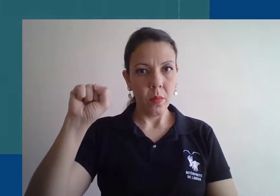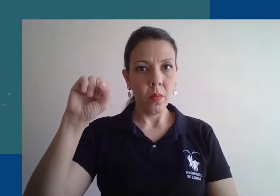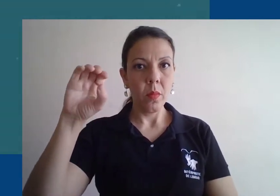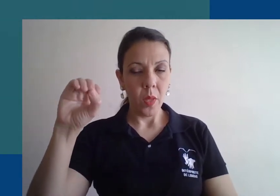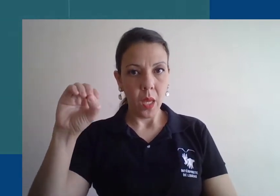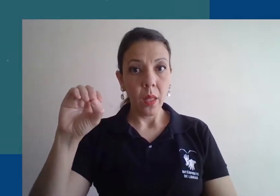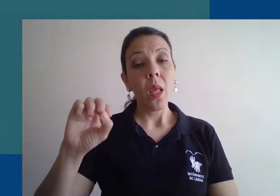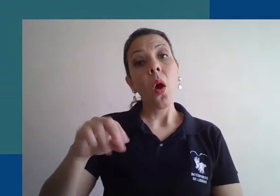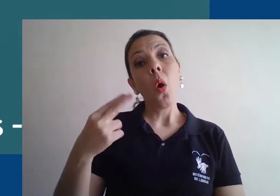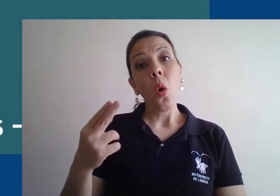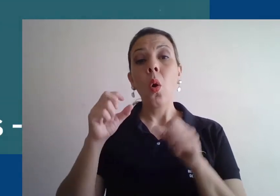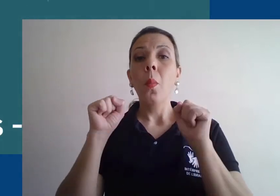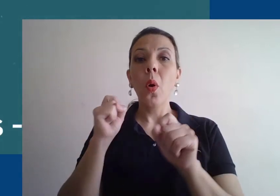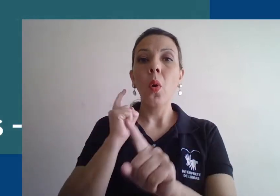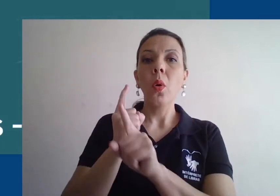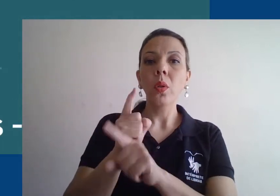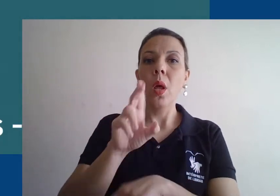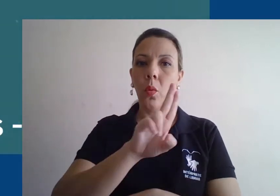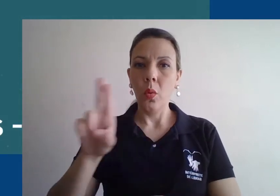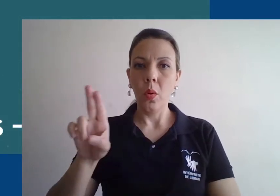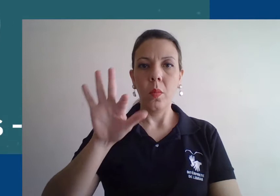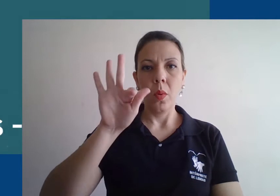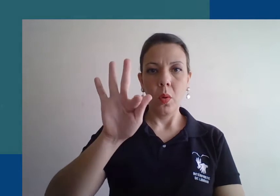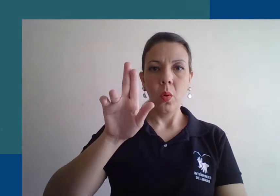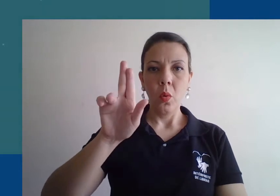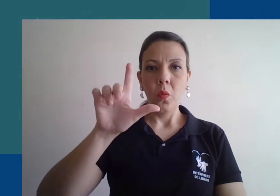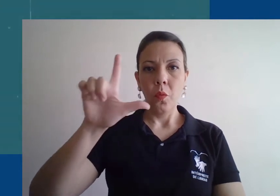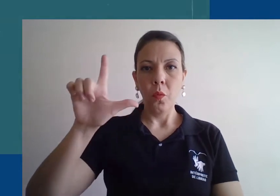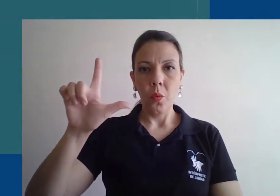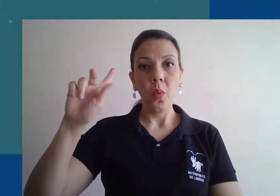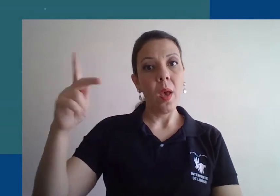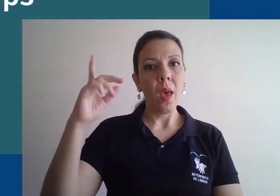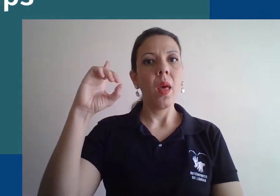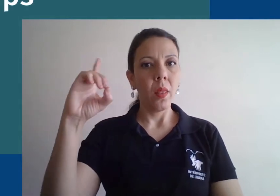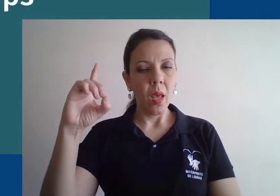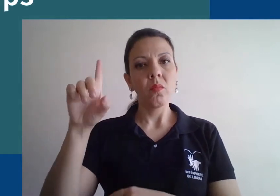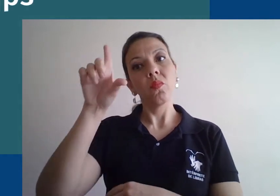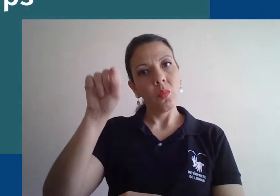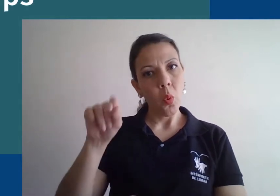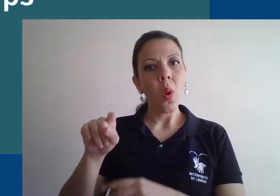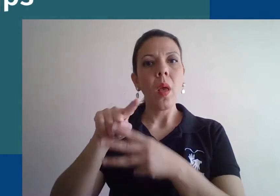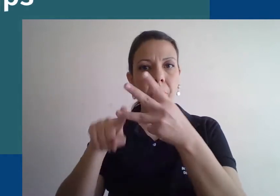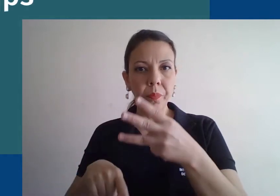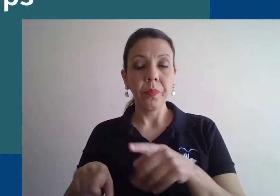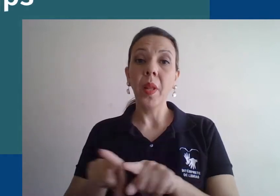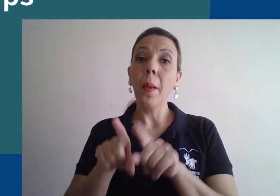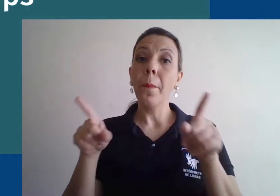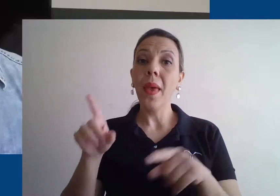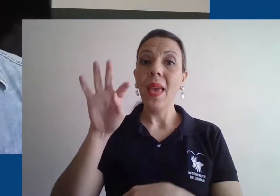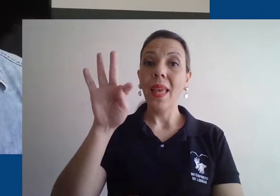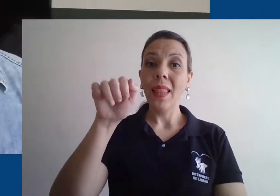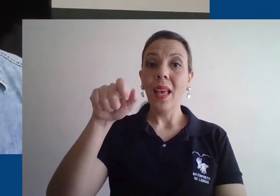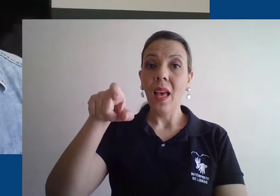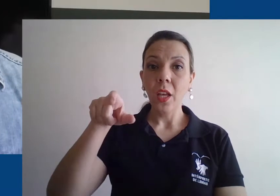tamanho vertical da tela, né? E 1920 é o tamanho horizontal, e P é de pixels. E preferencialmente 30